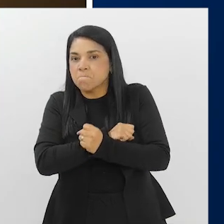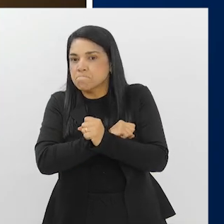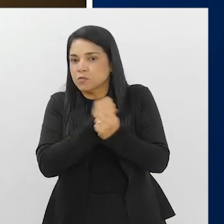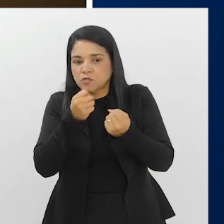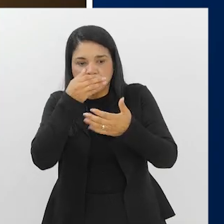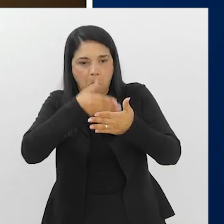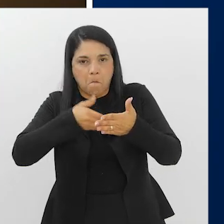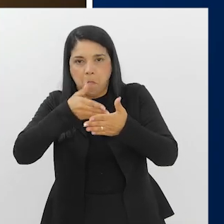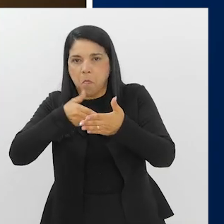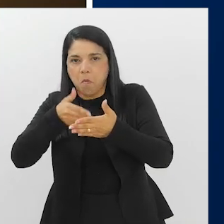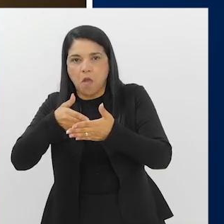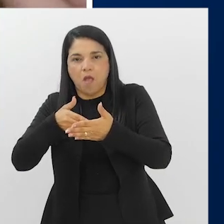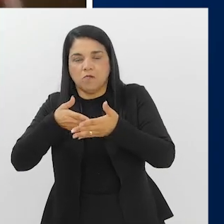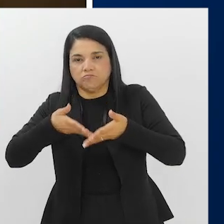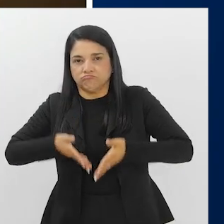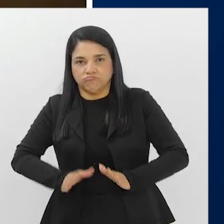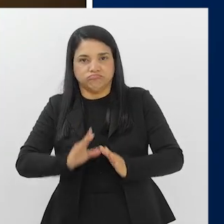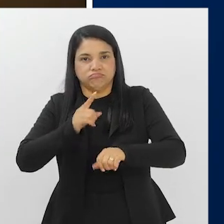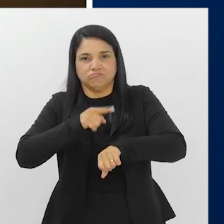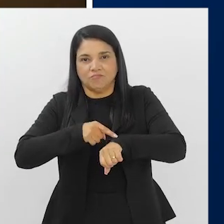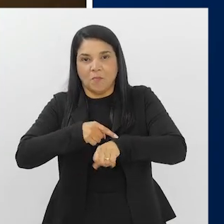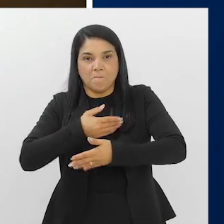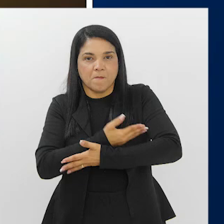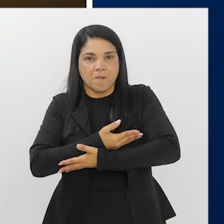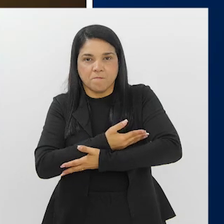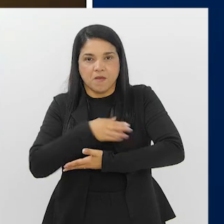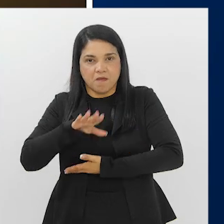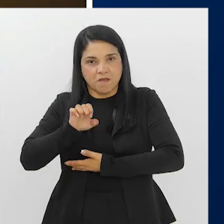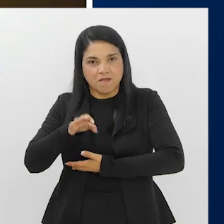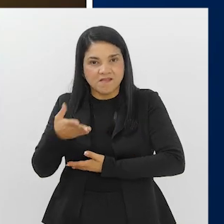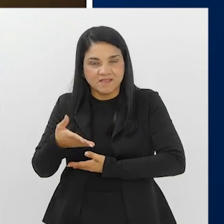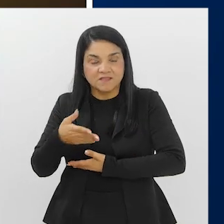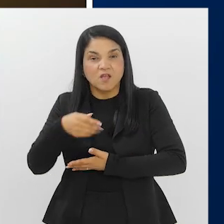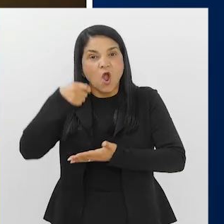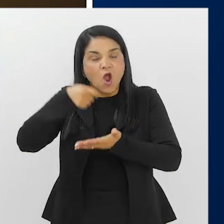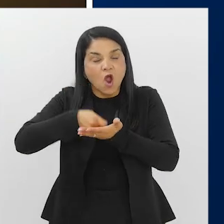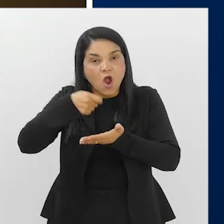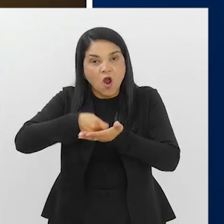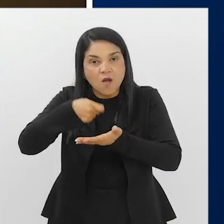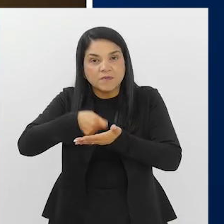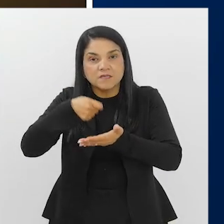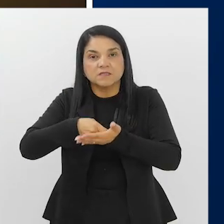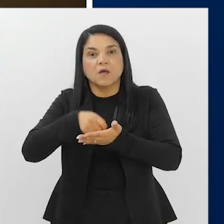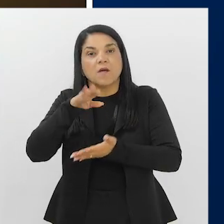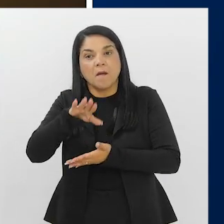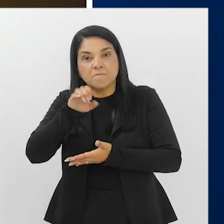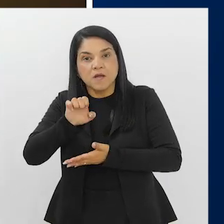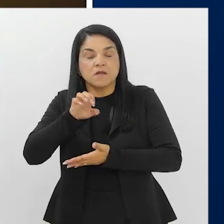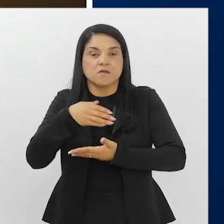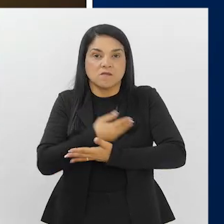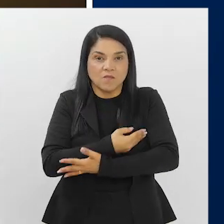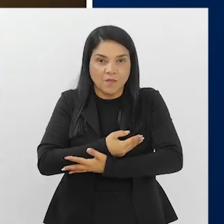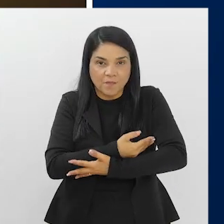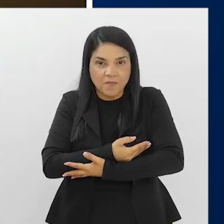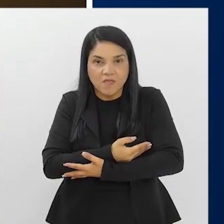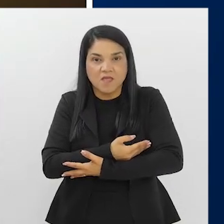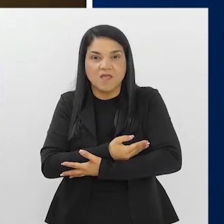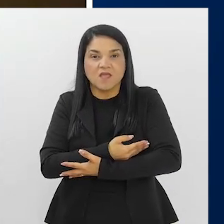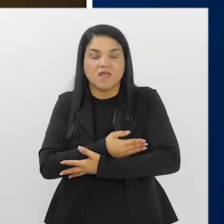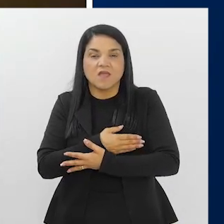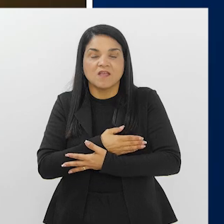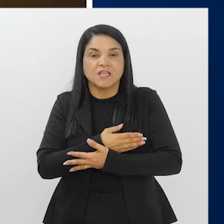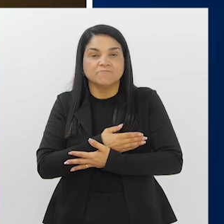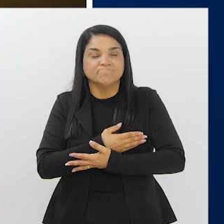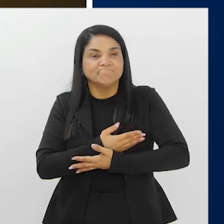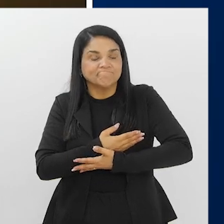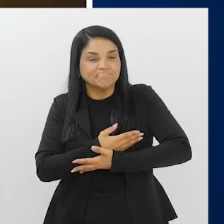eles têm no nascimento. A gente tem que promover isso. A gente tem como obrigação que essa mãe e esse bebê passem por